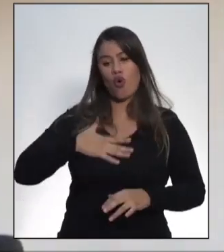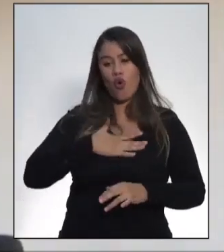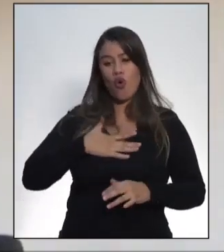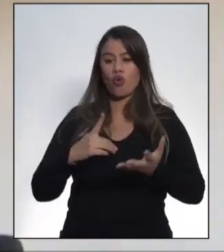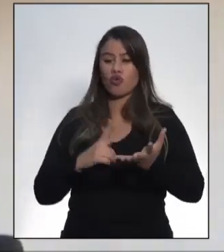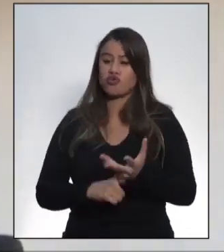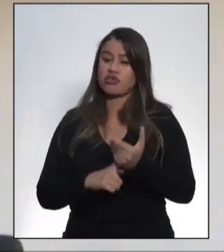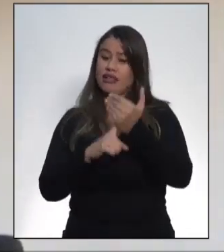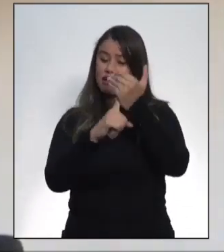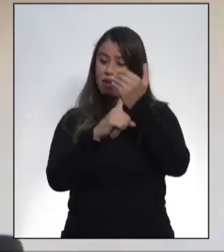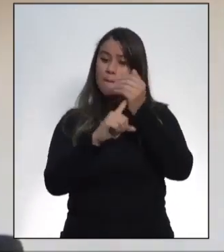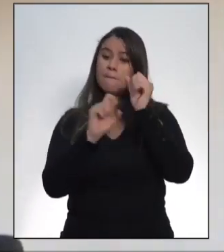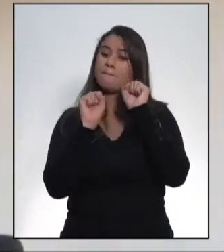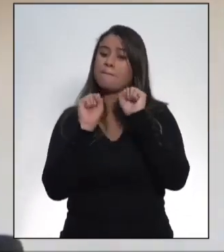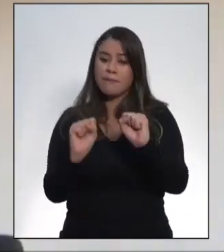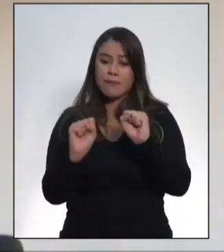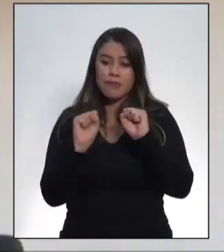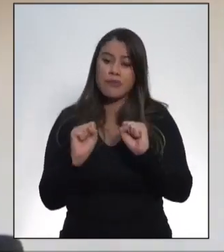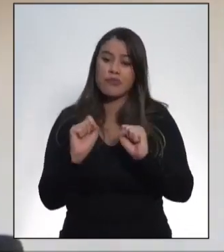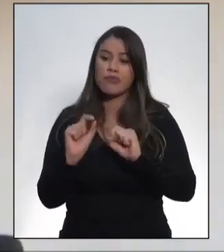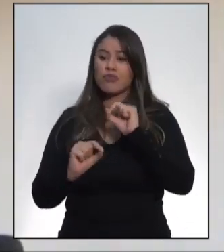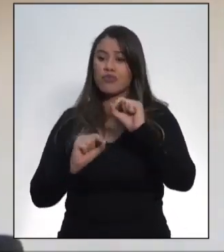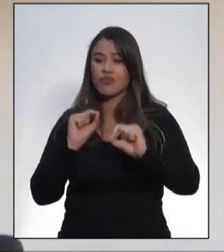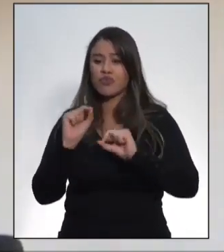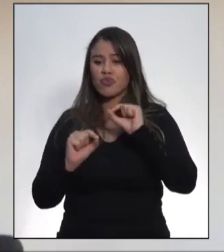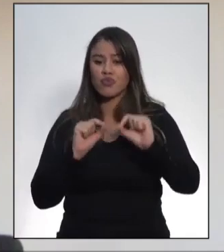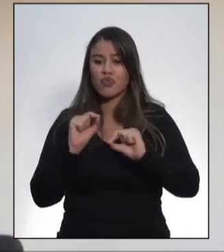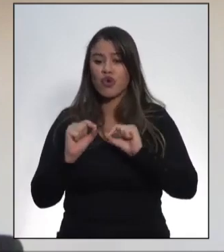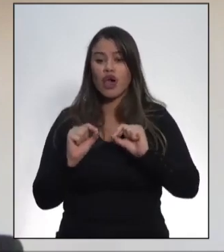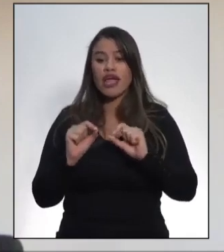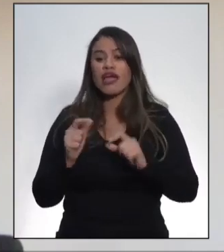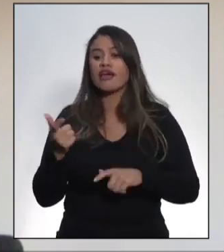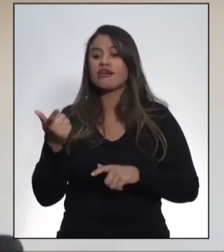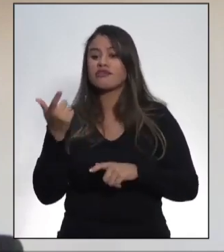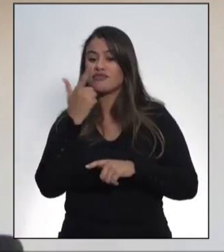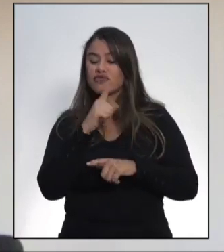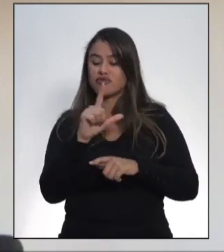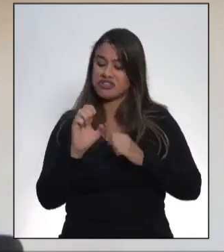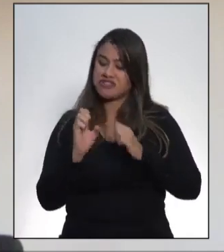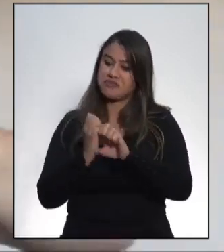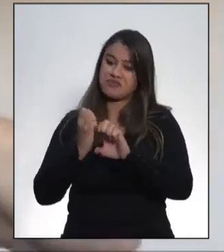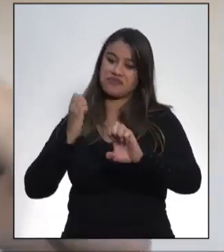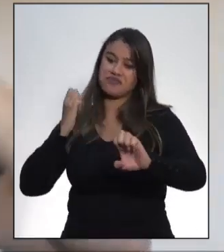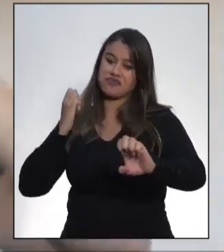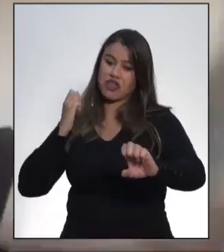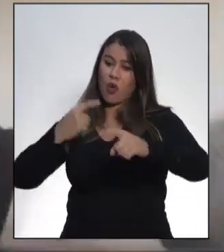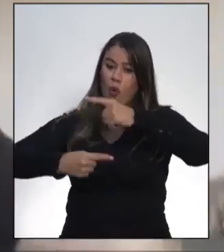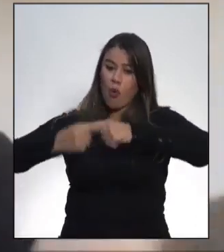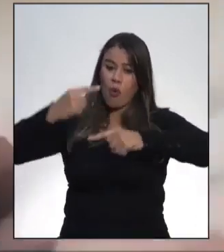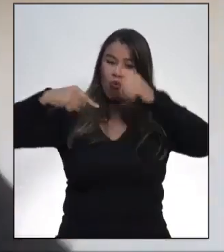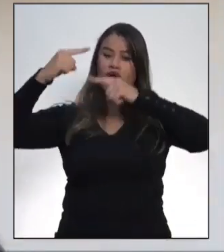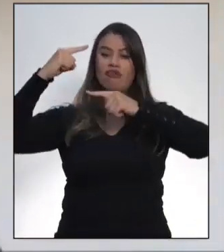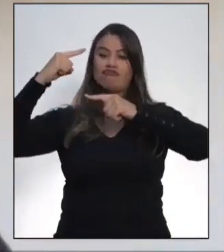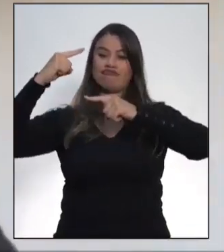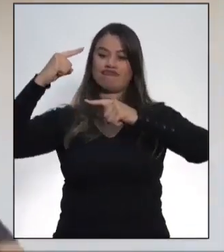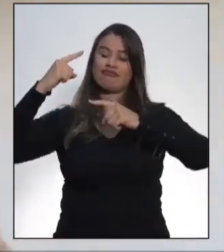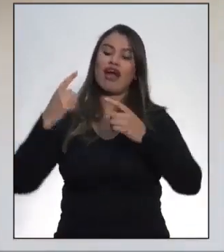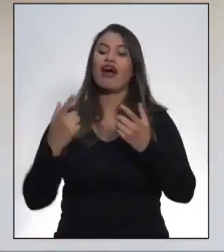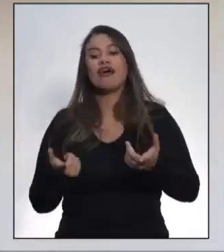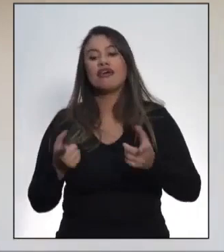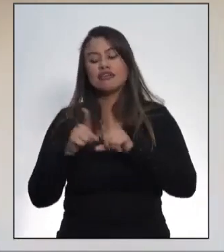é possível que você seja muito bem sucedido como um engenheiro, fazendo engenharia,